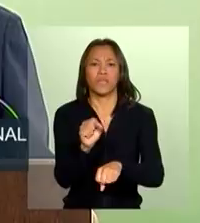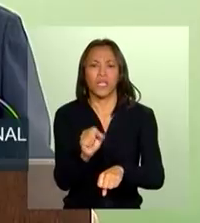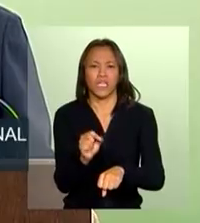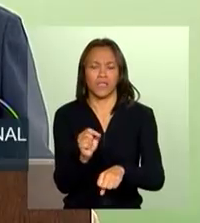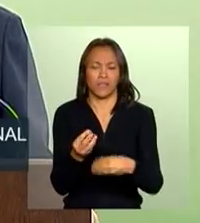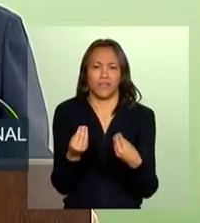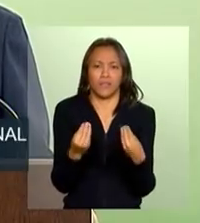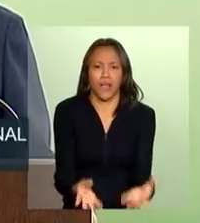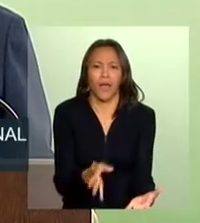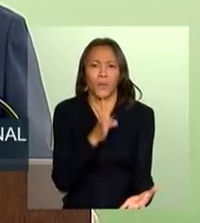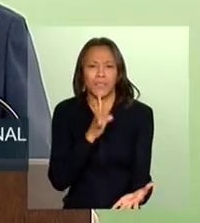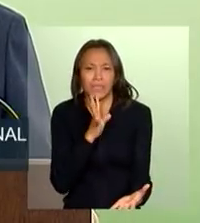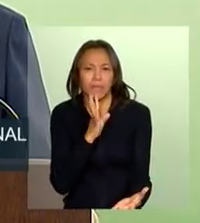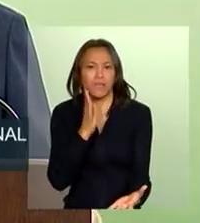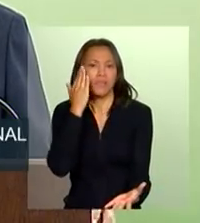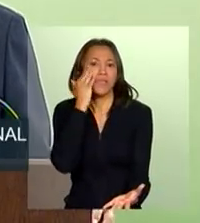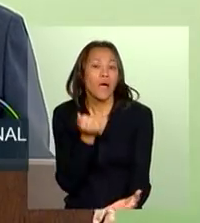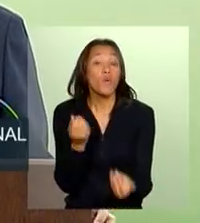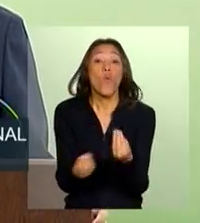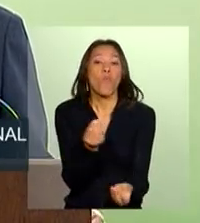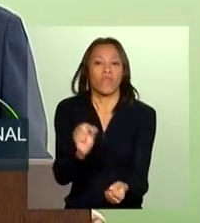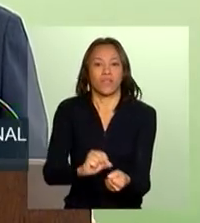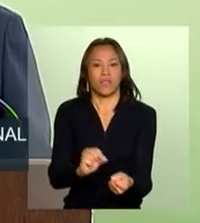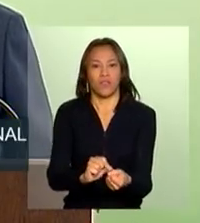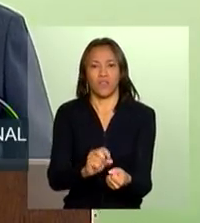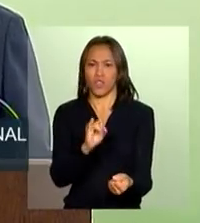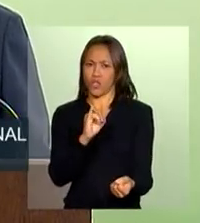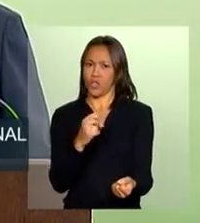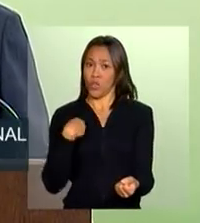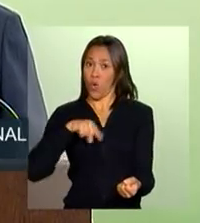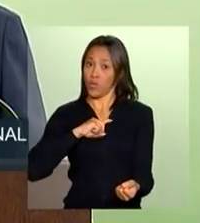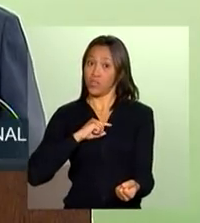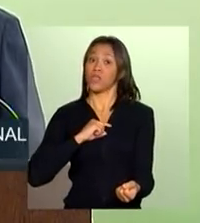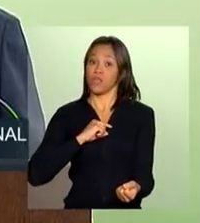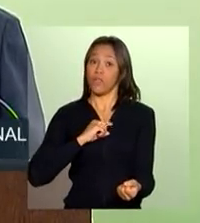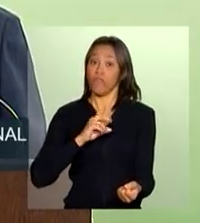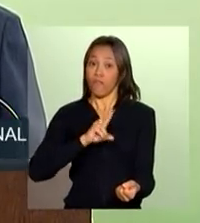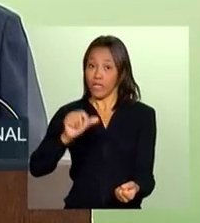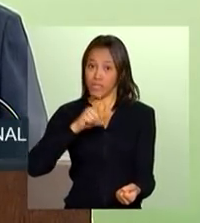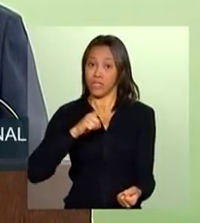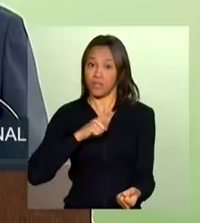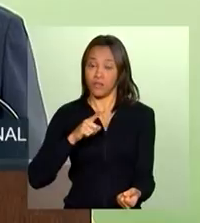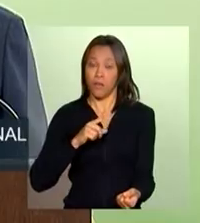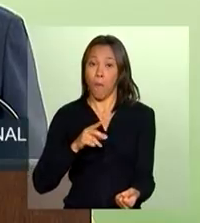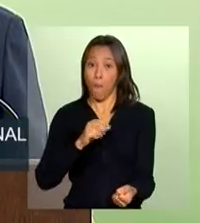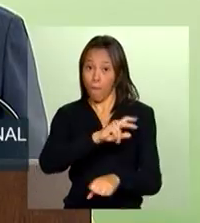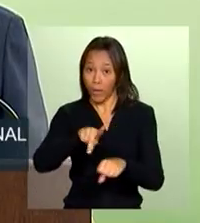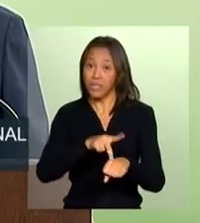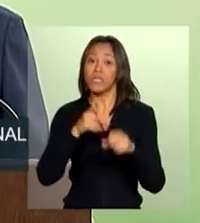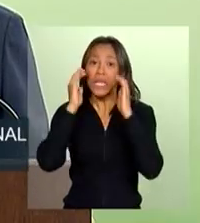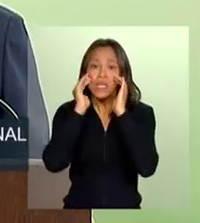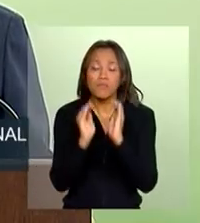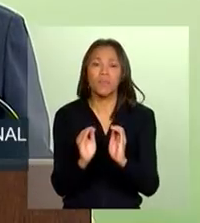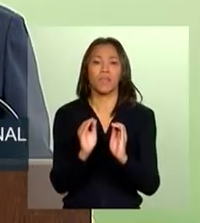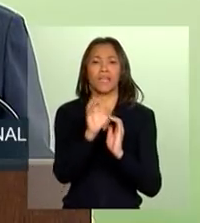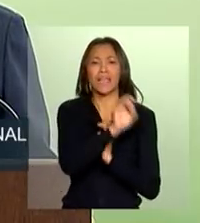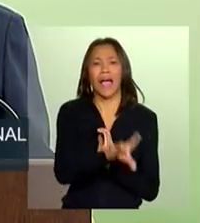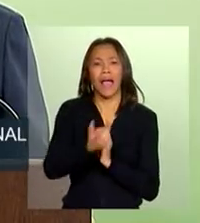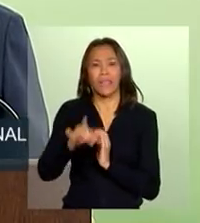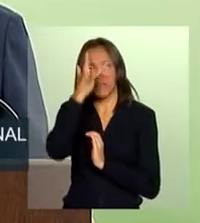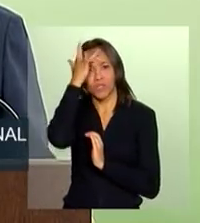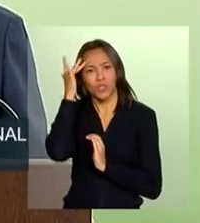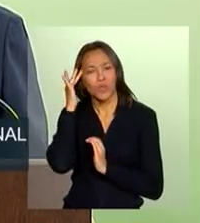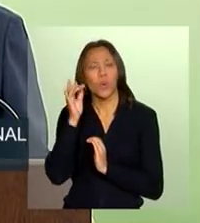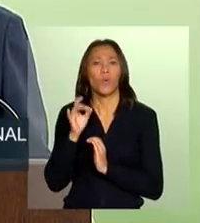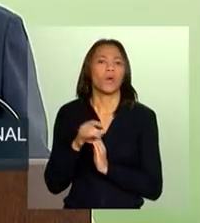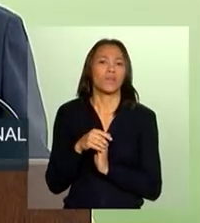conhecimento e o aplica. Nós não seremos um país que respeita os seus cidadãos